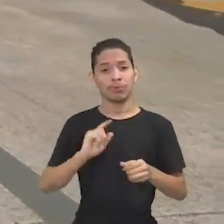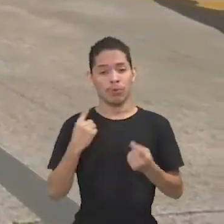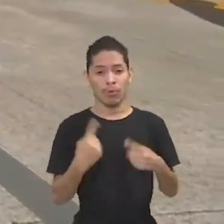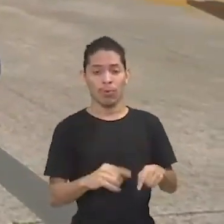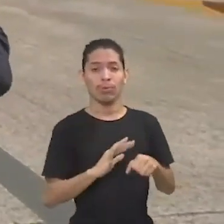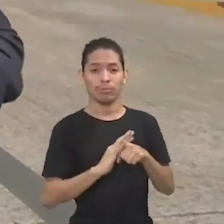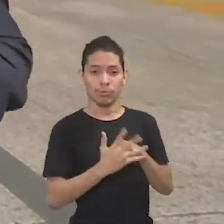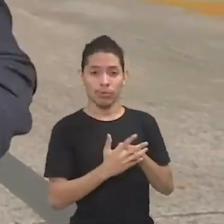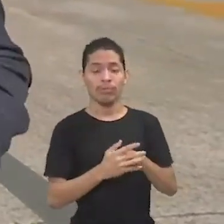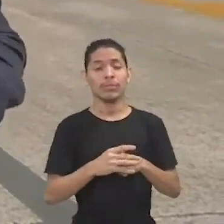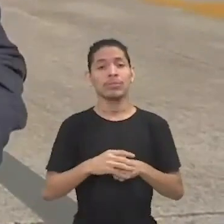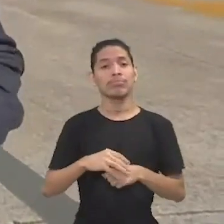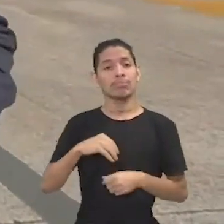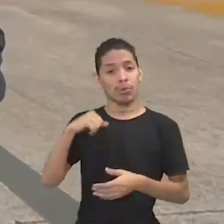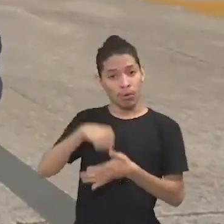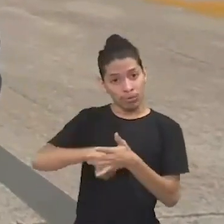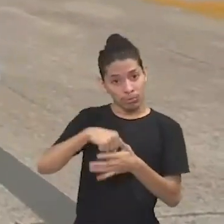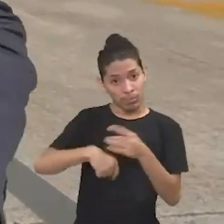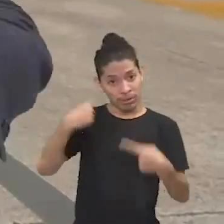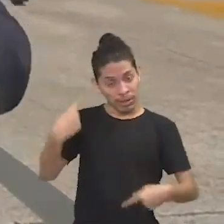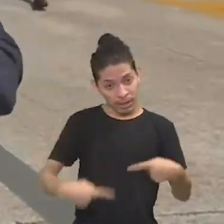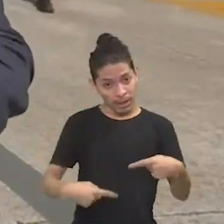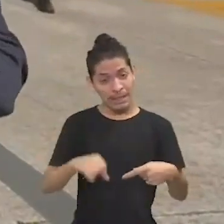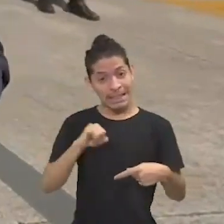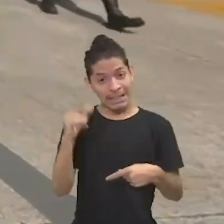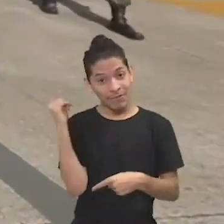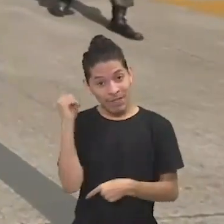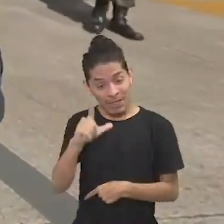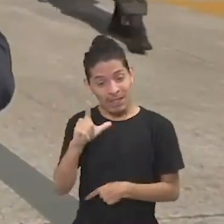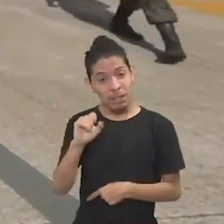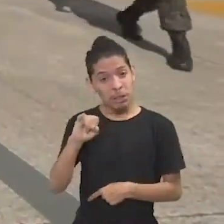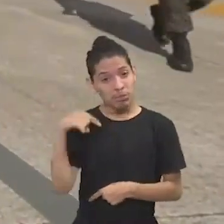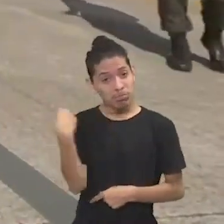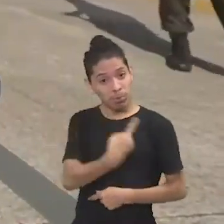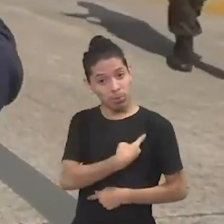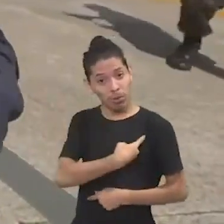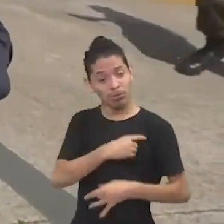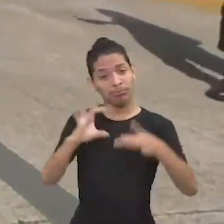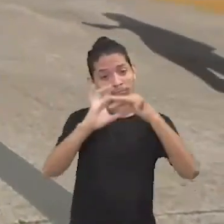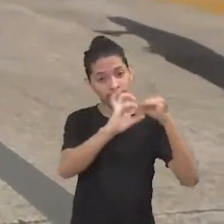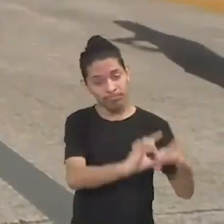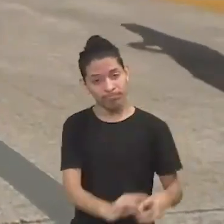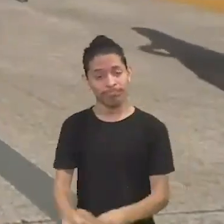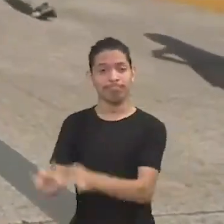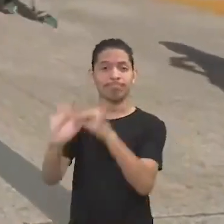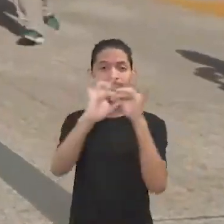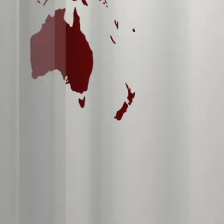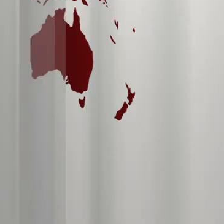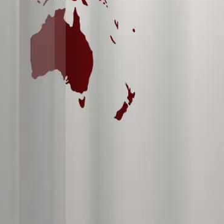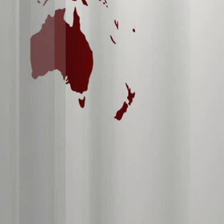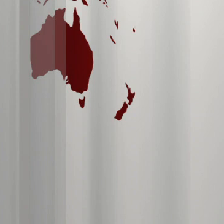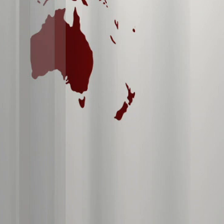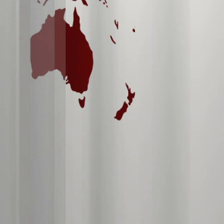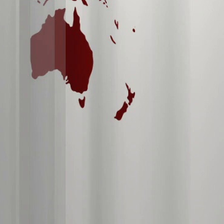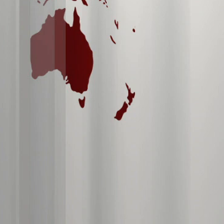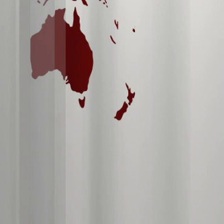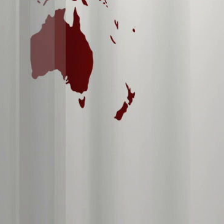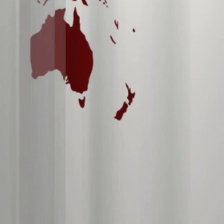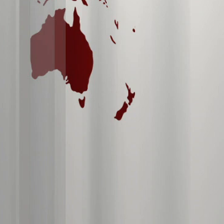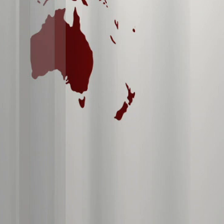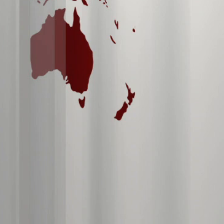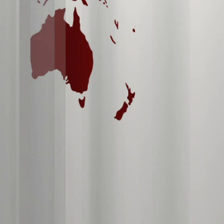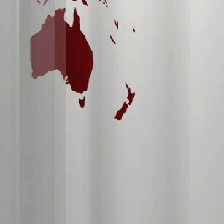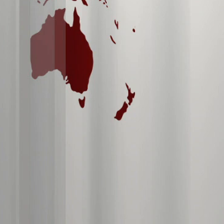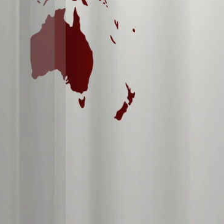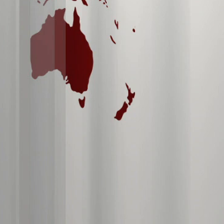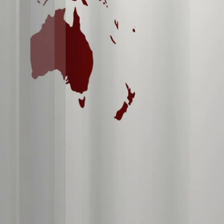vírus. Nós continuamos na guerra e nós só vamos conseguir vencer se nós estivermos unidos. E ainda